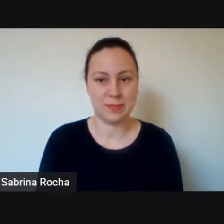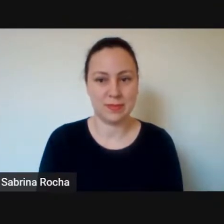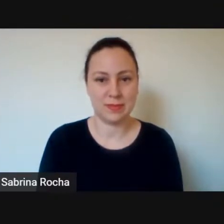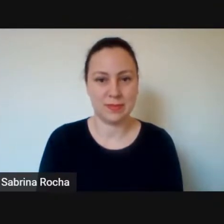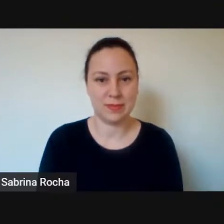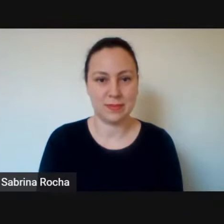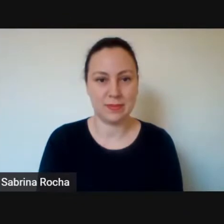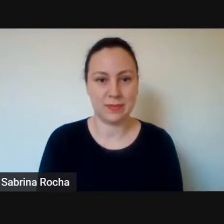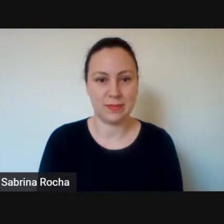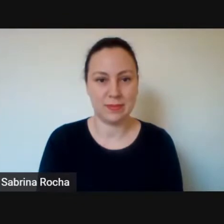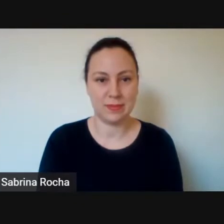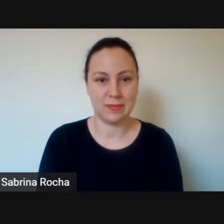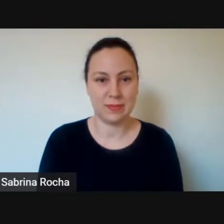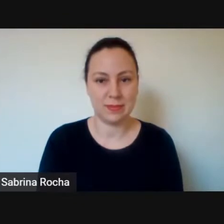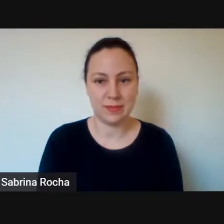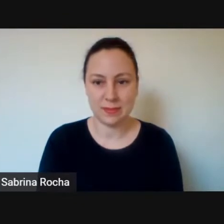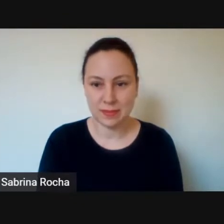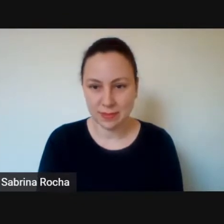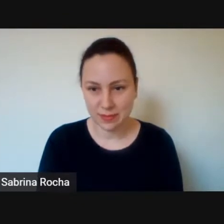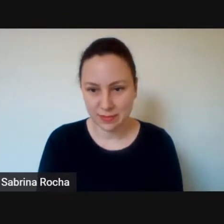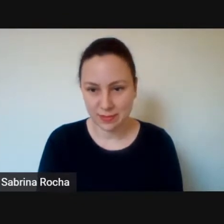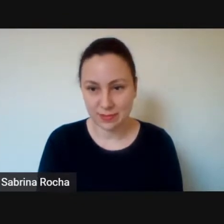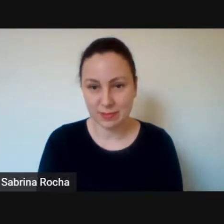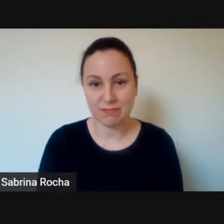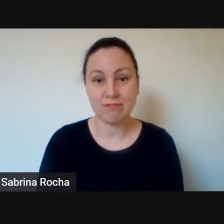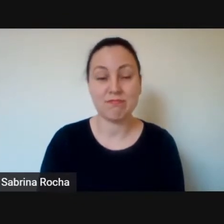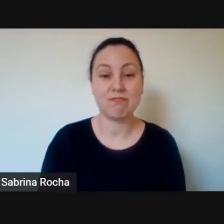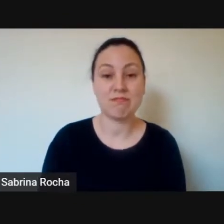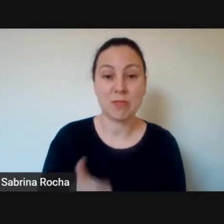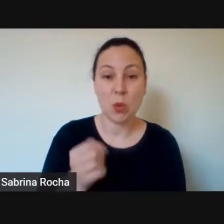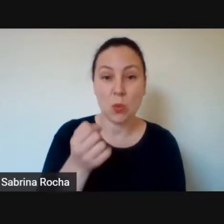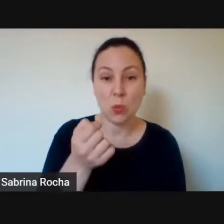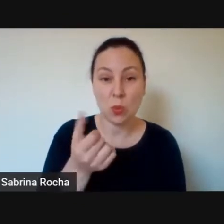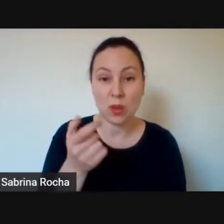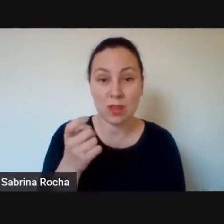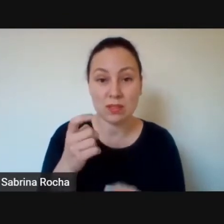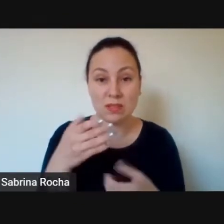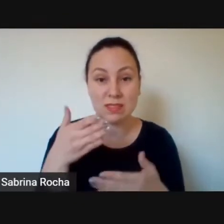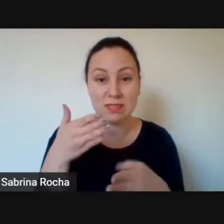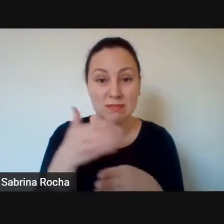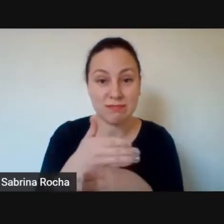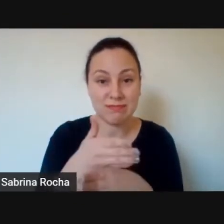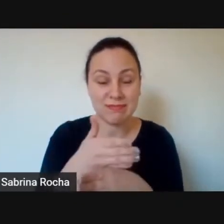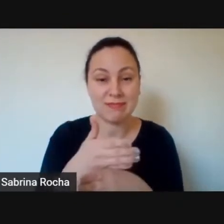Christian Dunker, em alguns minutos com a gente de novo, alguns segundos, quem sabe?